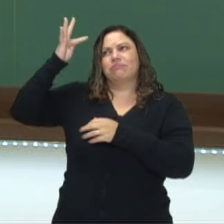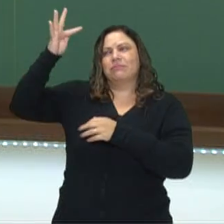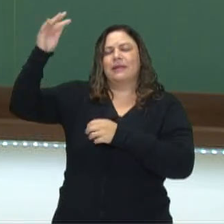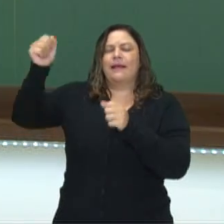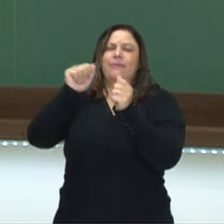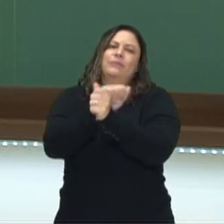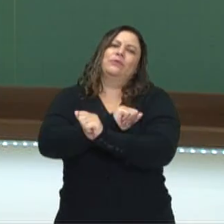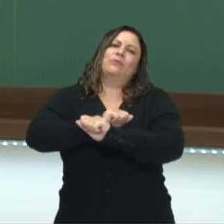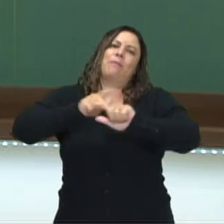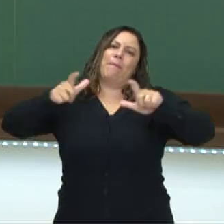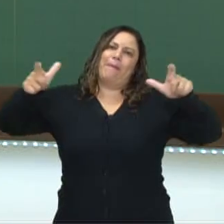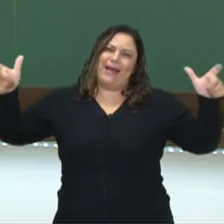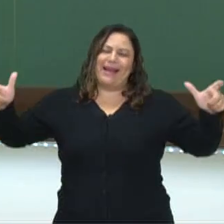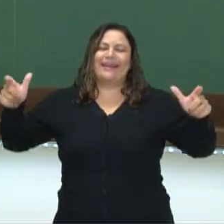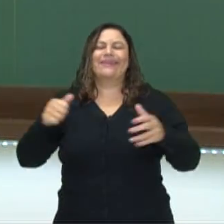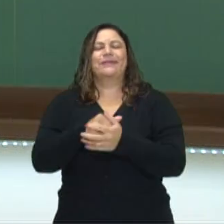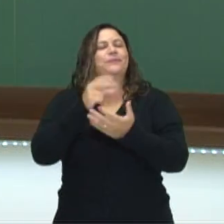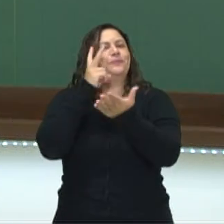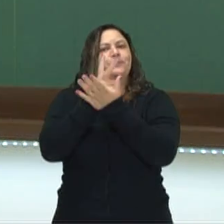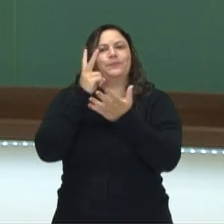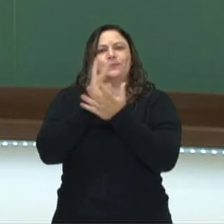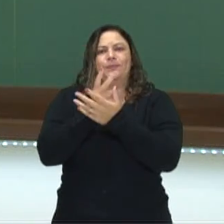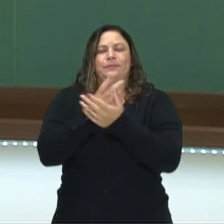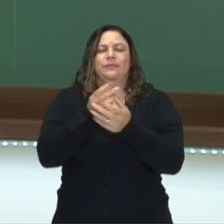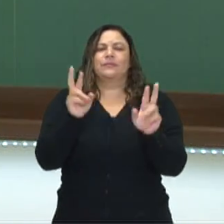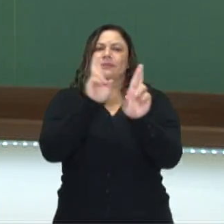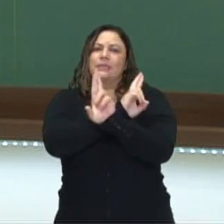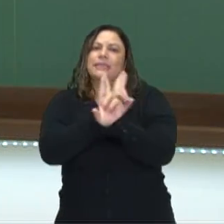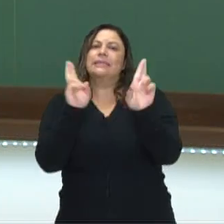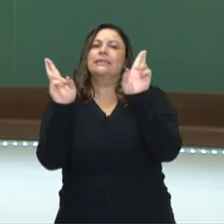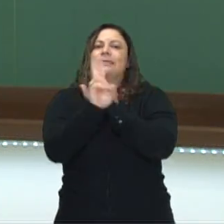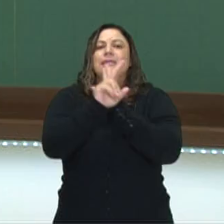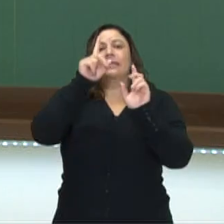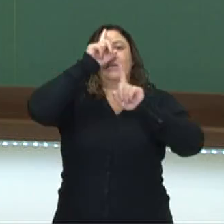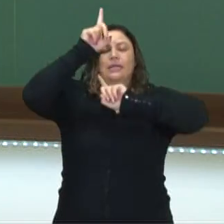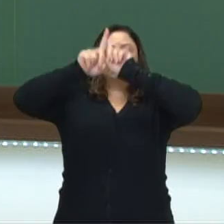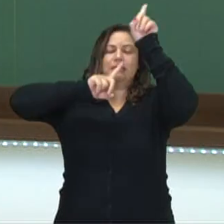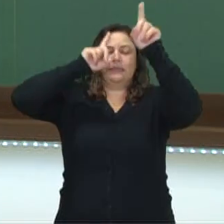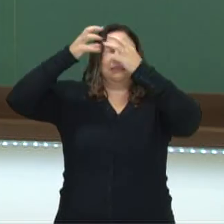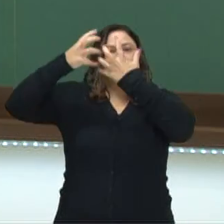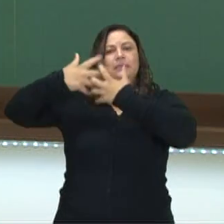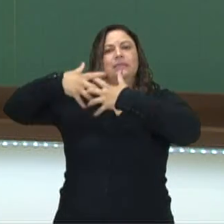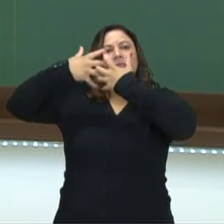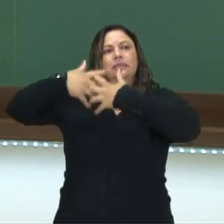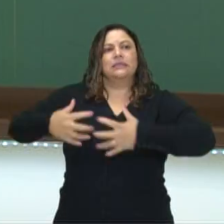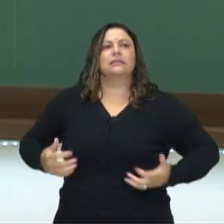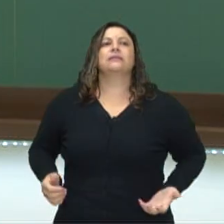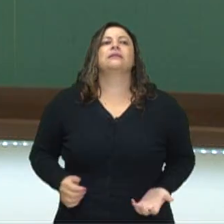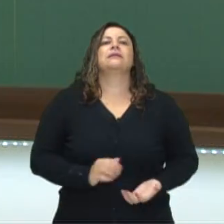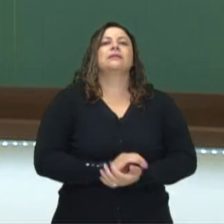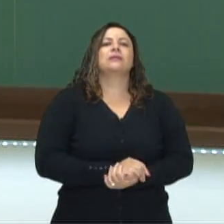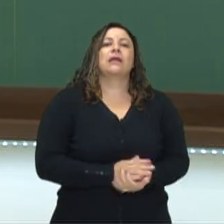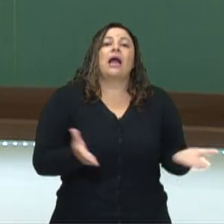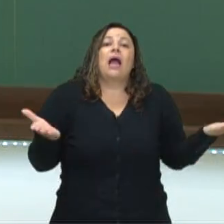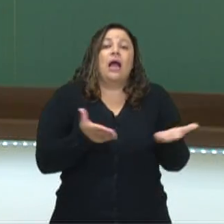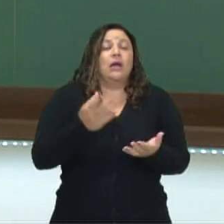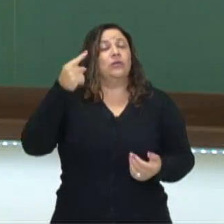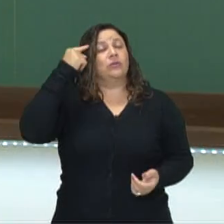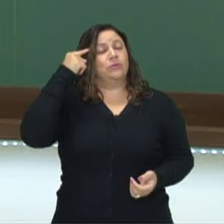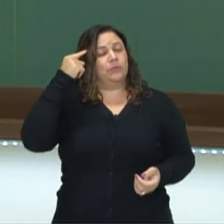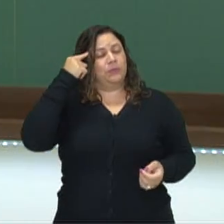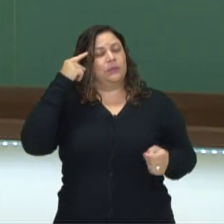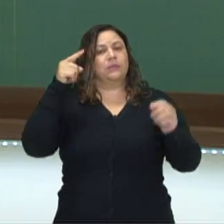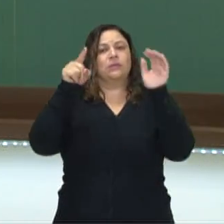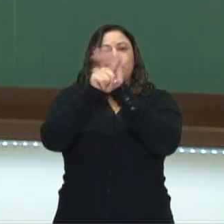Por isso a felicidade está sempre relacionada à ideia de racionalidade. Vamos pensar aqui, então,